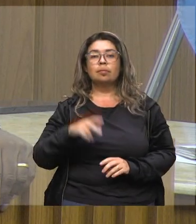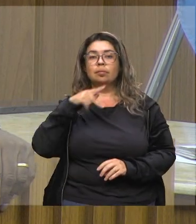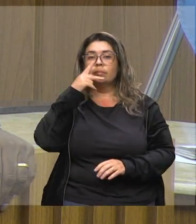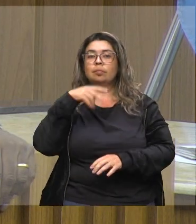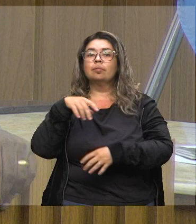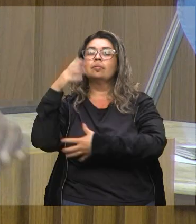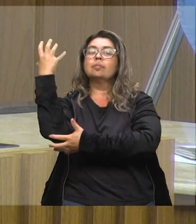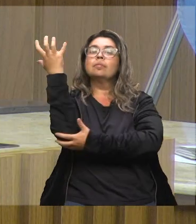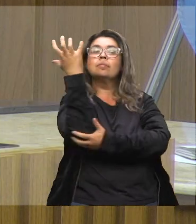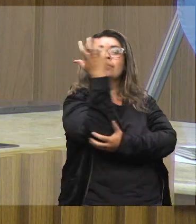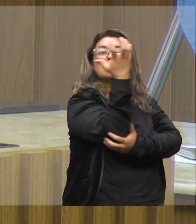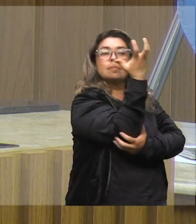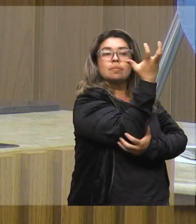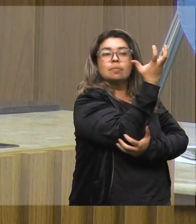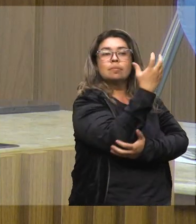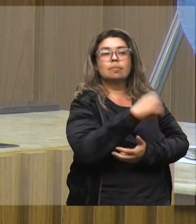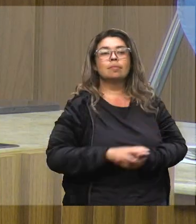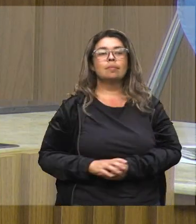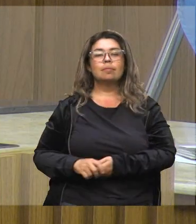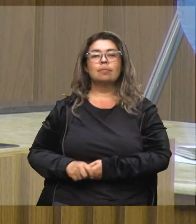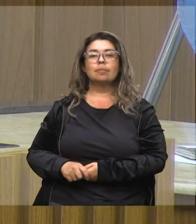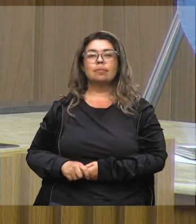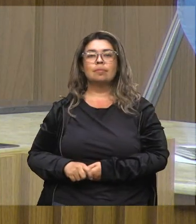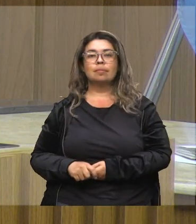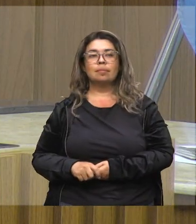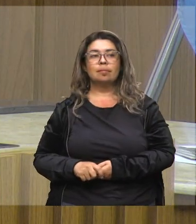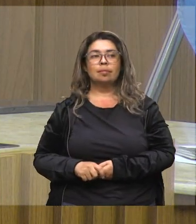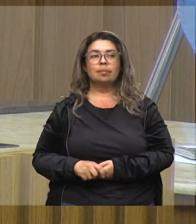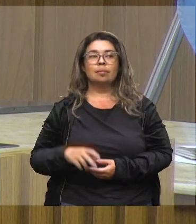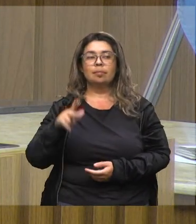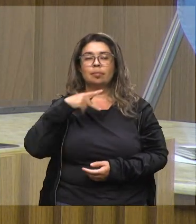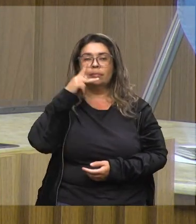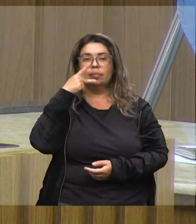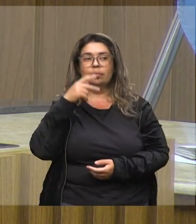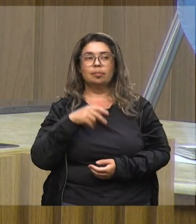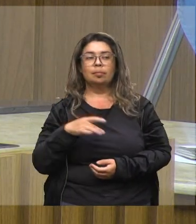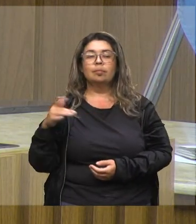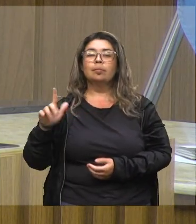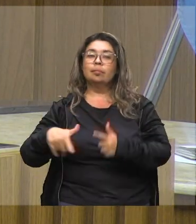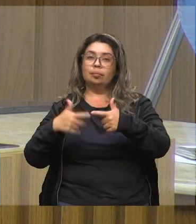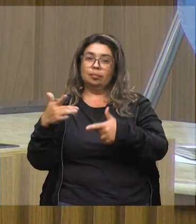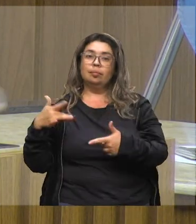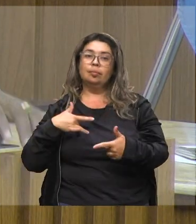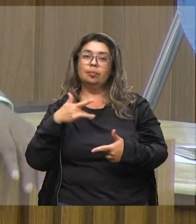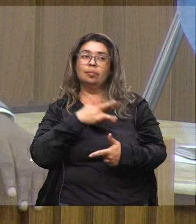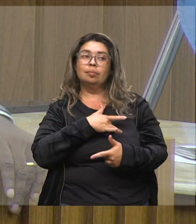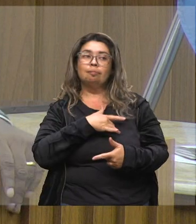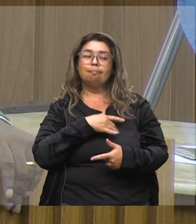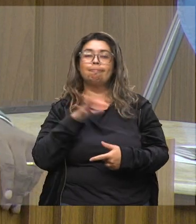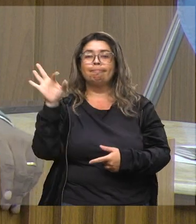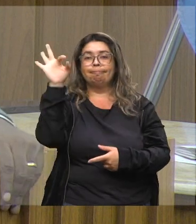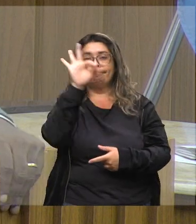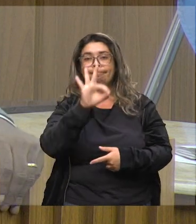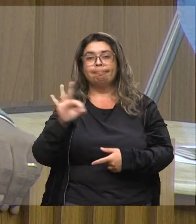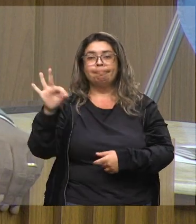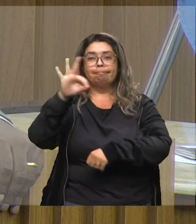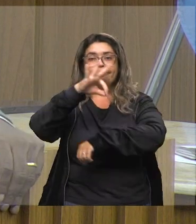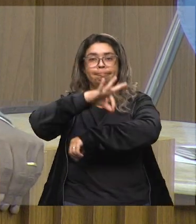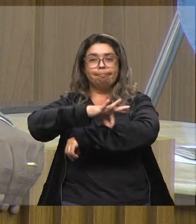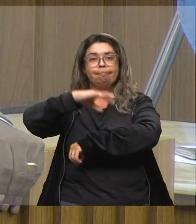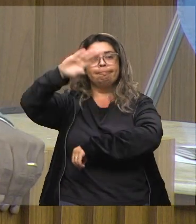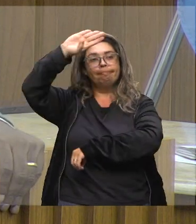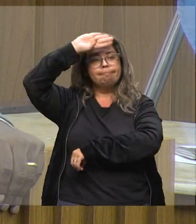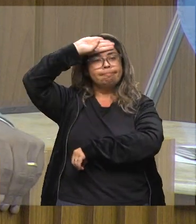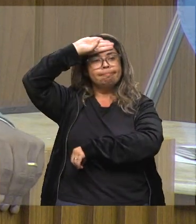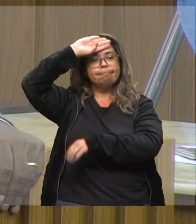ambiente, eu quero falar um pouquinho de meio ambiente, que fala a respeito da saúde, a respeito da dengue. Né, nós pedimos aí para